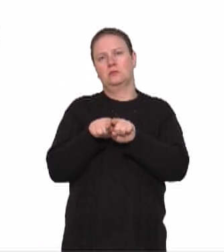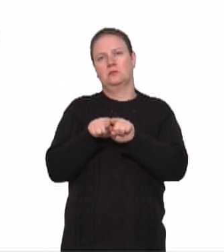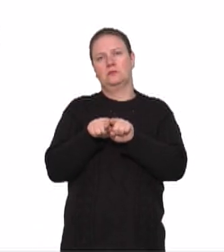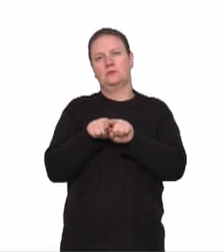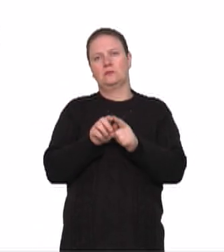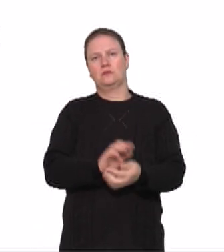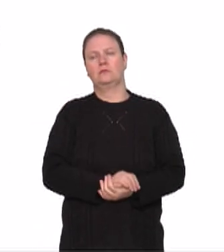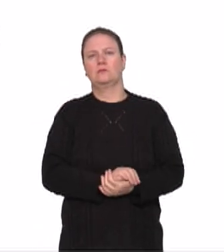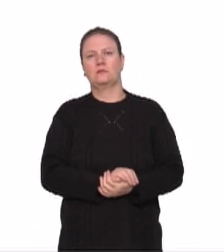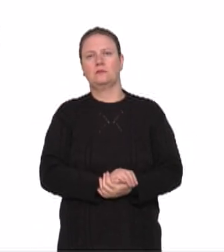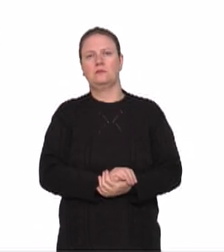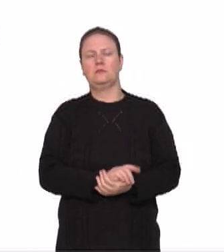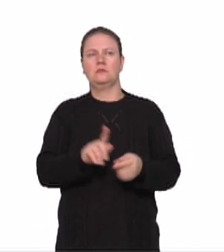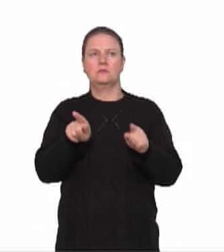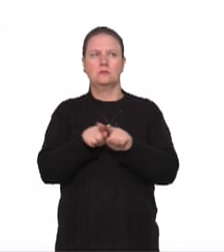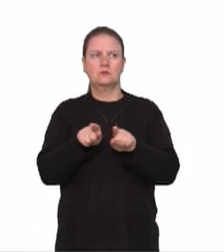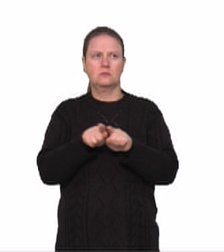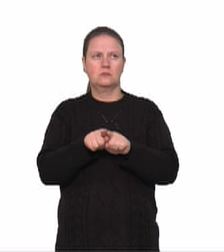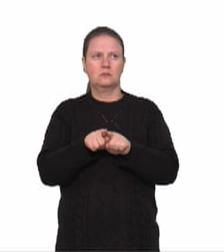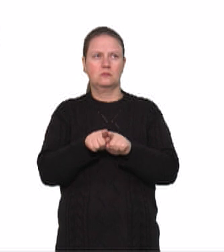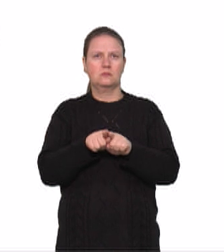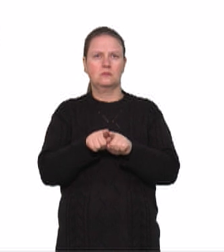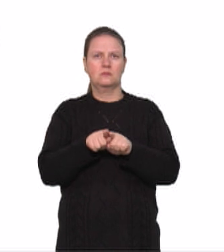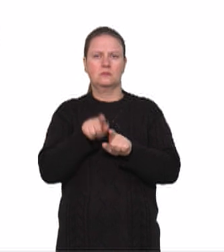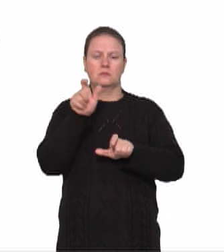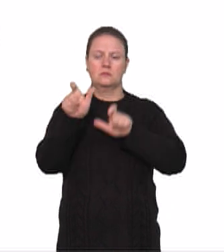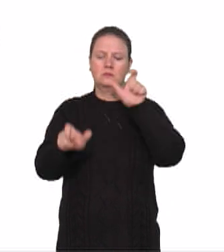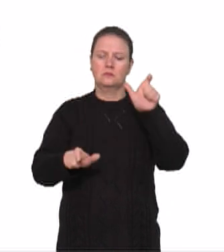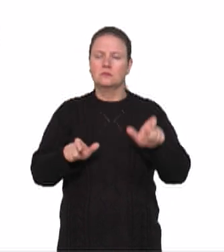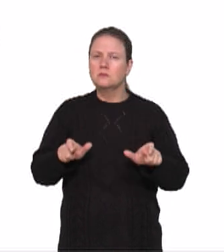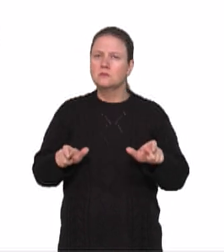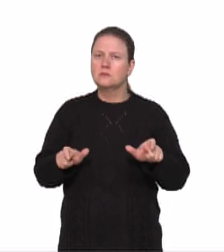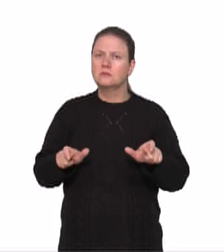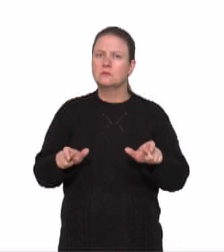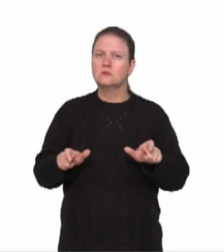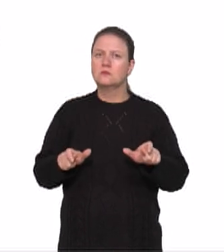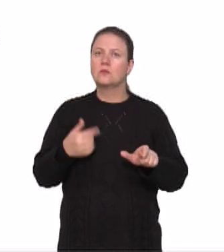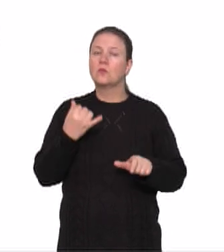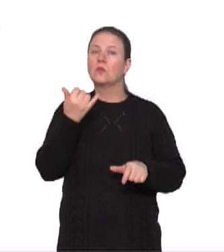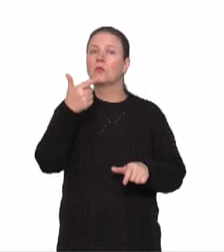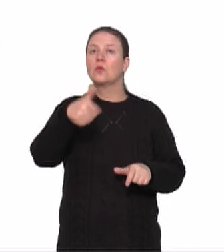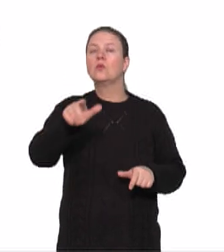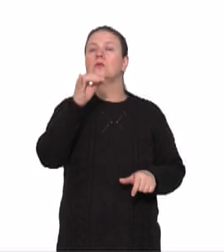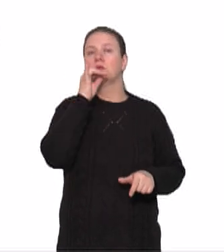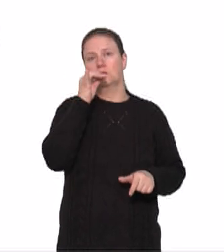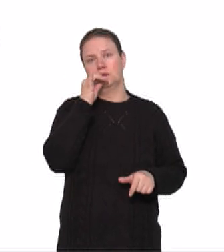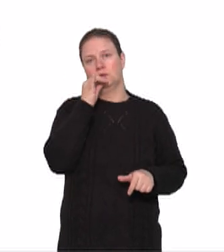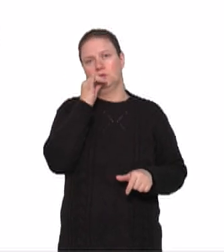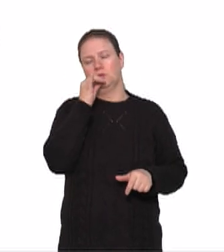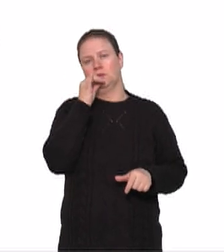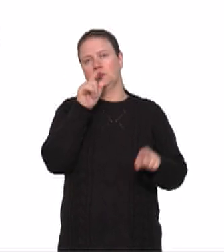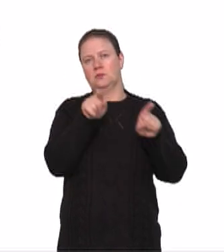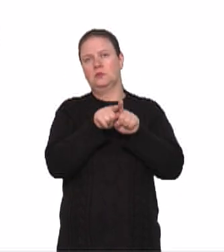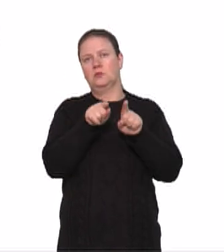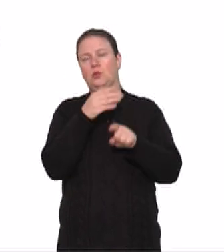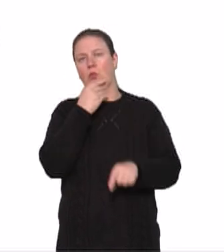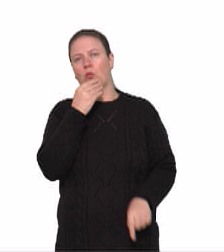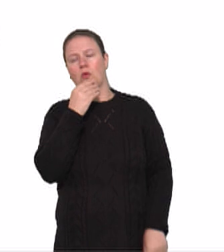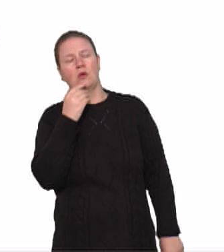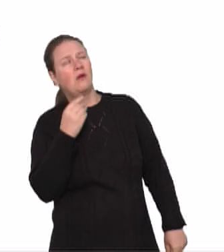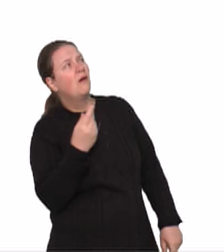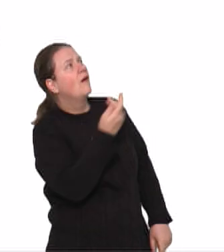a transcrição da fala direta da personagem. Mais um exemplo de discurso direto. Na fala do Romeu, ele